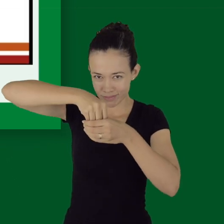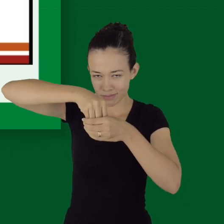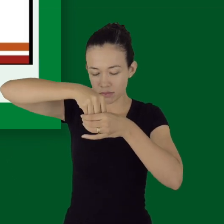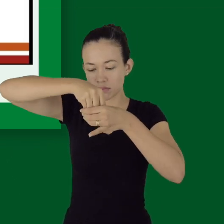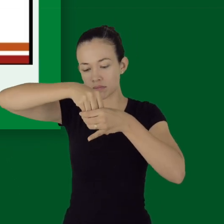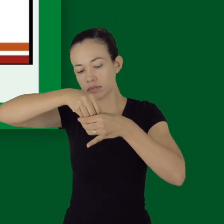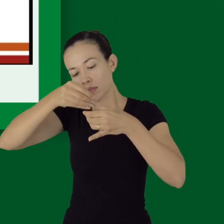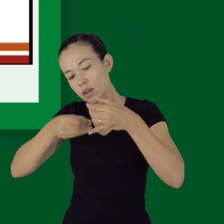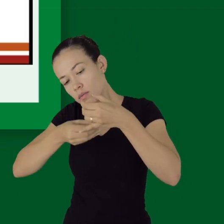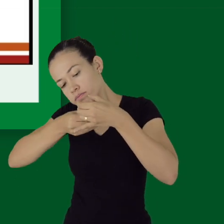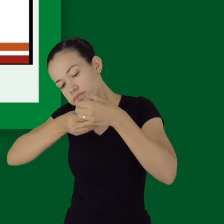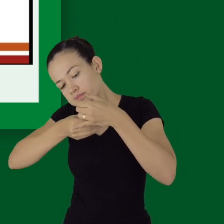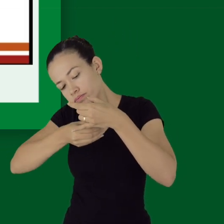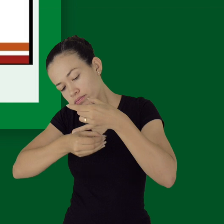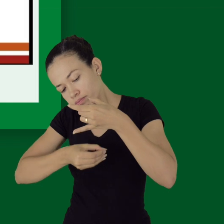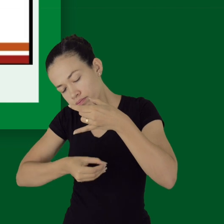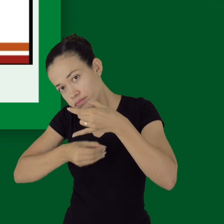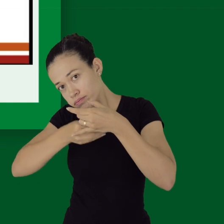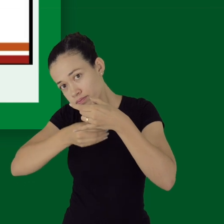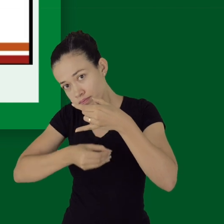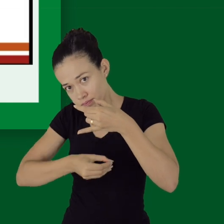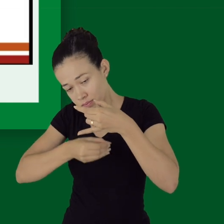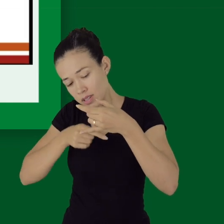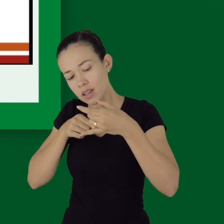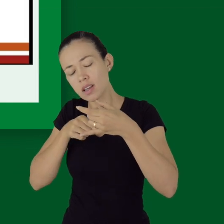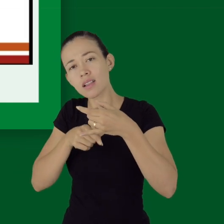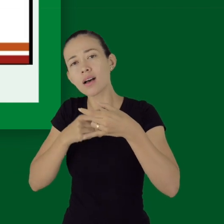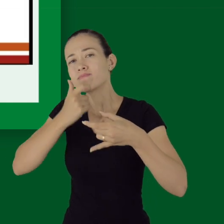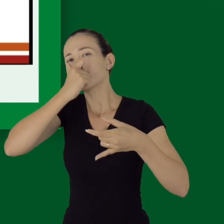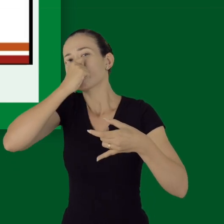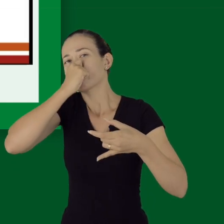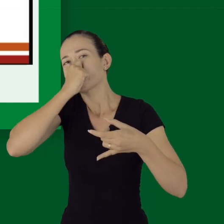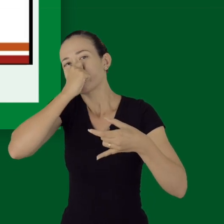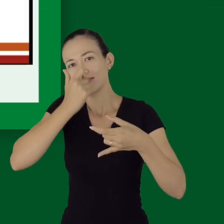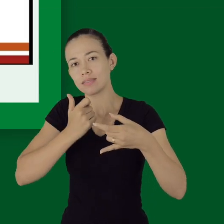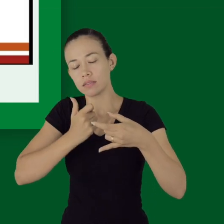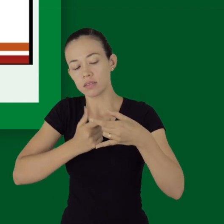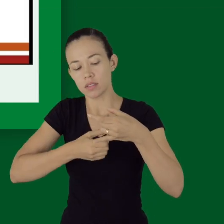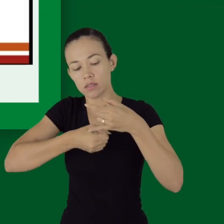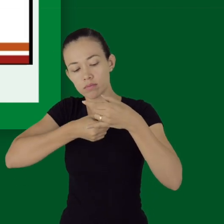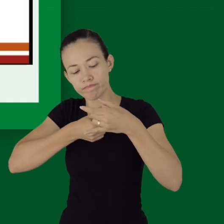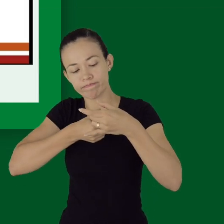medular, ele é mais apertadinho, ele é mais estreito, né? Então, o forame,